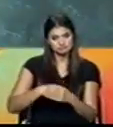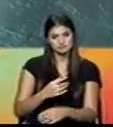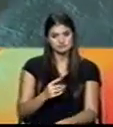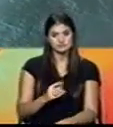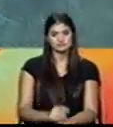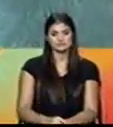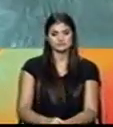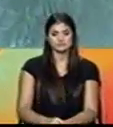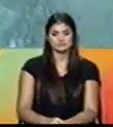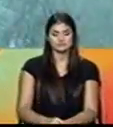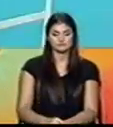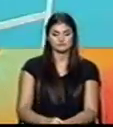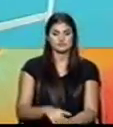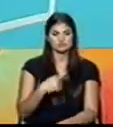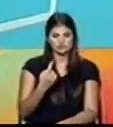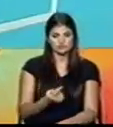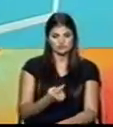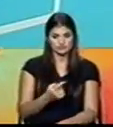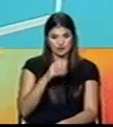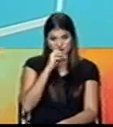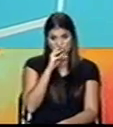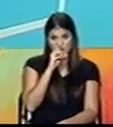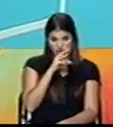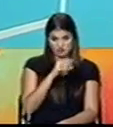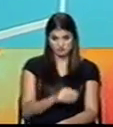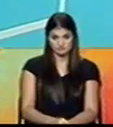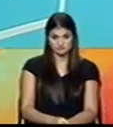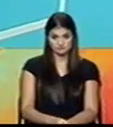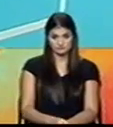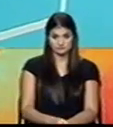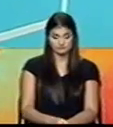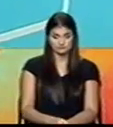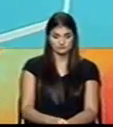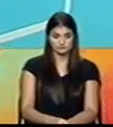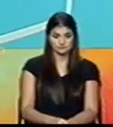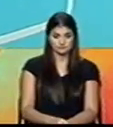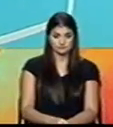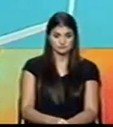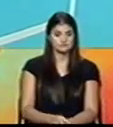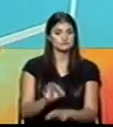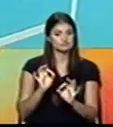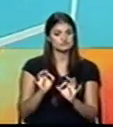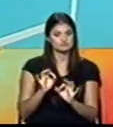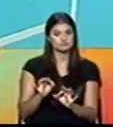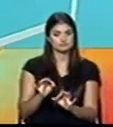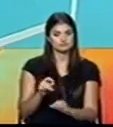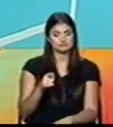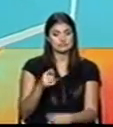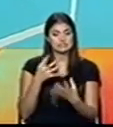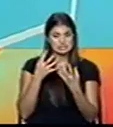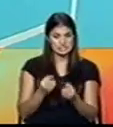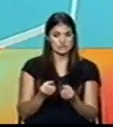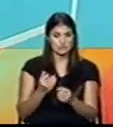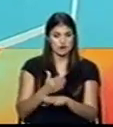então, pasmem-se. Então? Pasmem-se. É só misturar aqui os ingredientes secos que